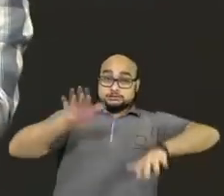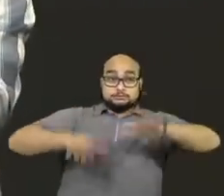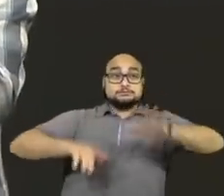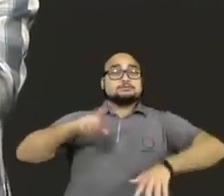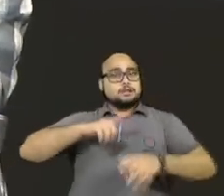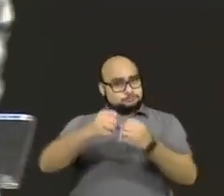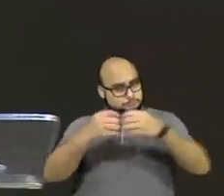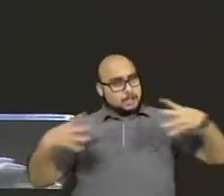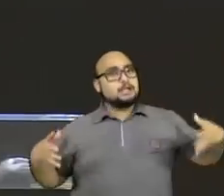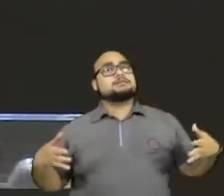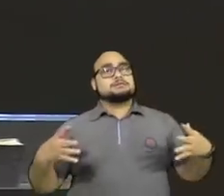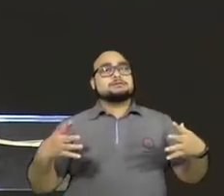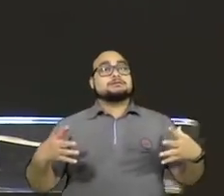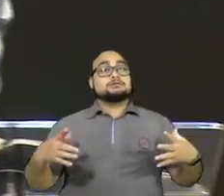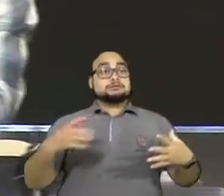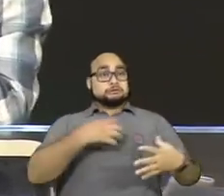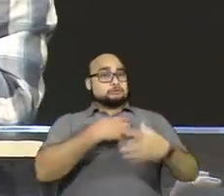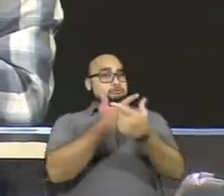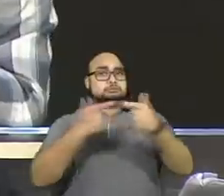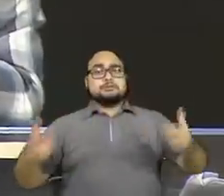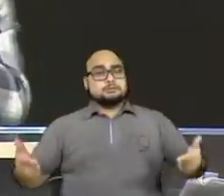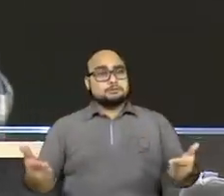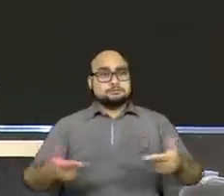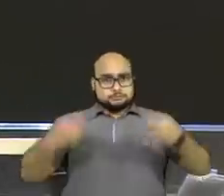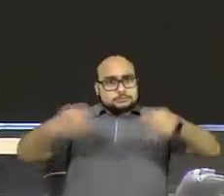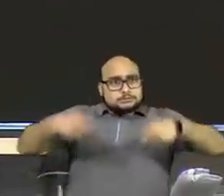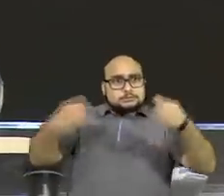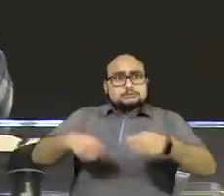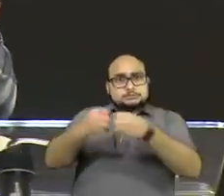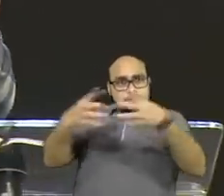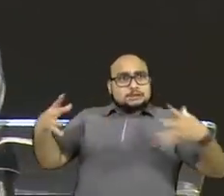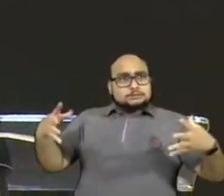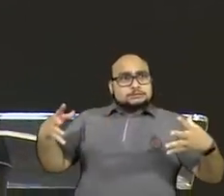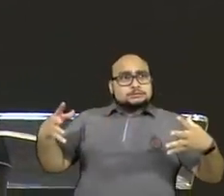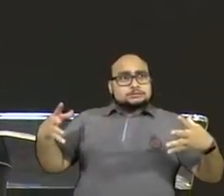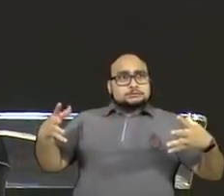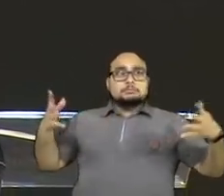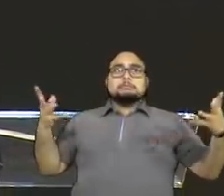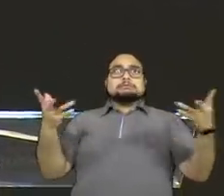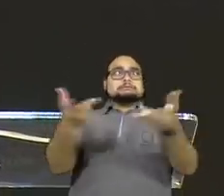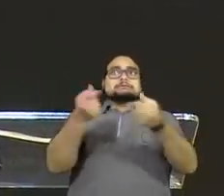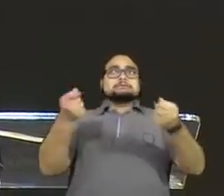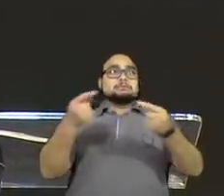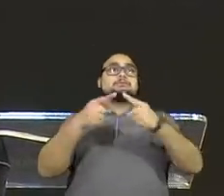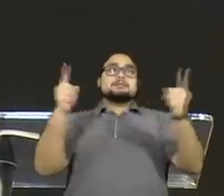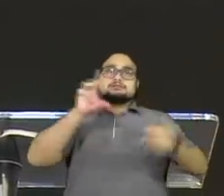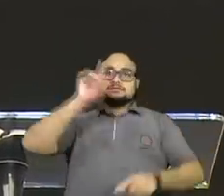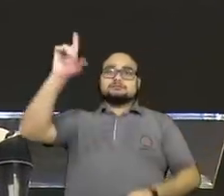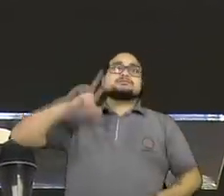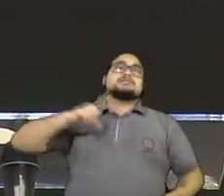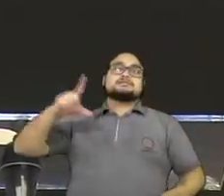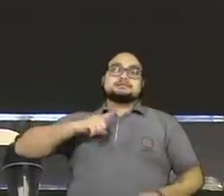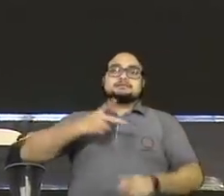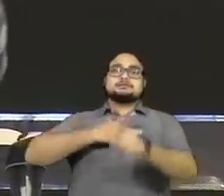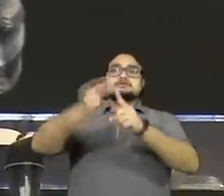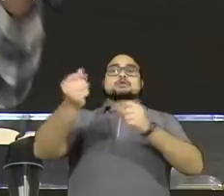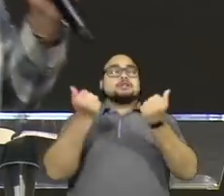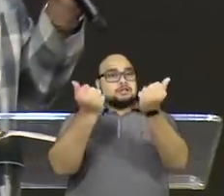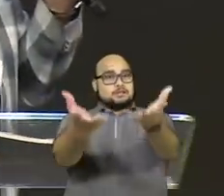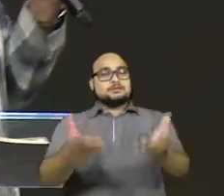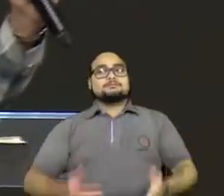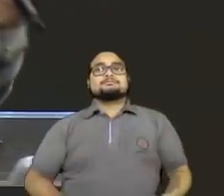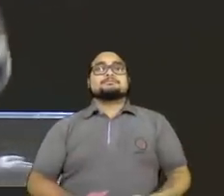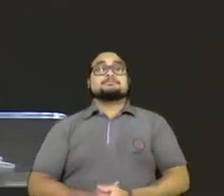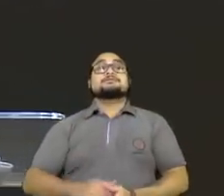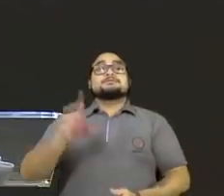tem jeito, é milagre. É sobrenatural. Mas Deus tem vitória para te dar. Deus tem